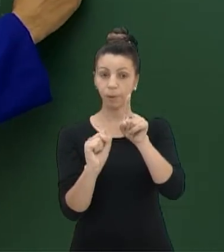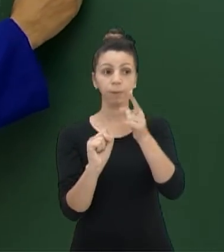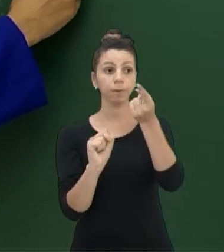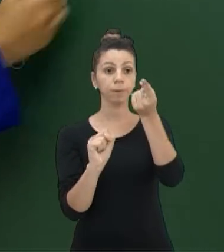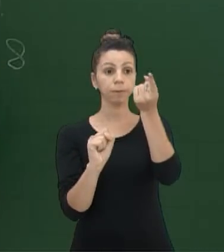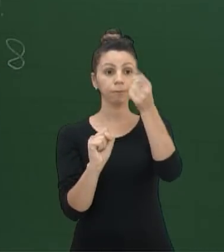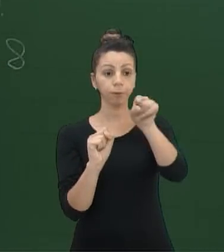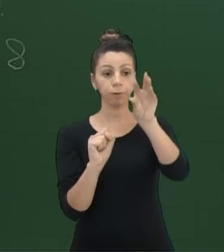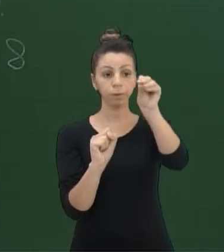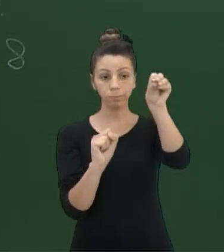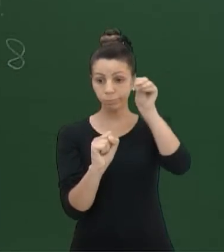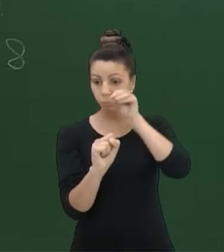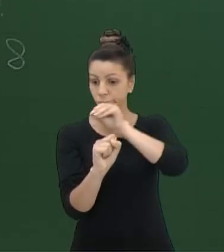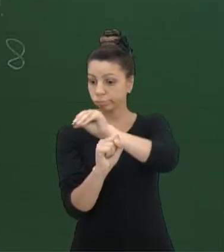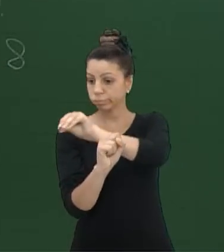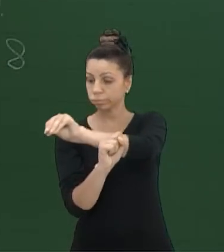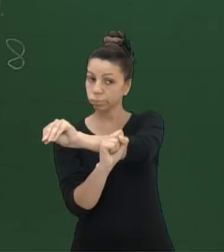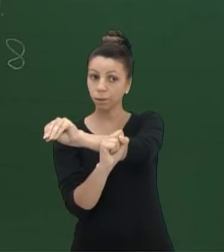quocientes.